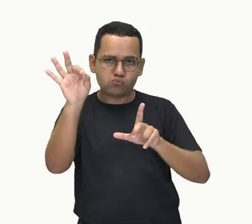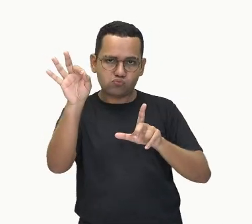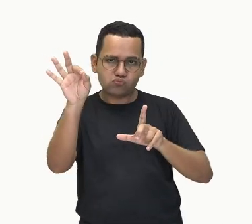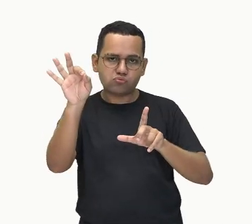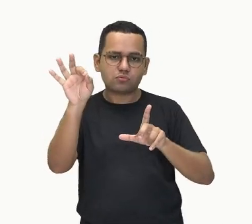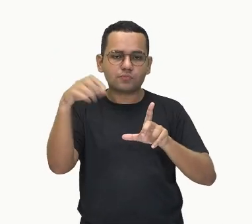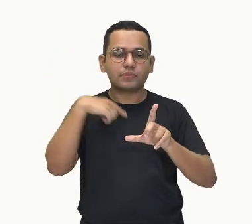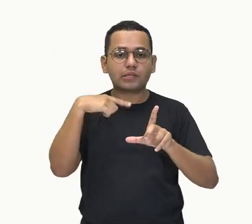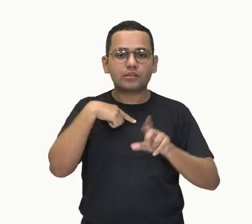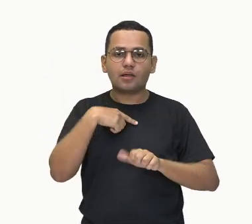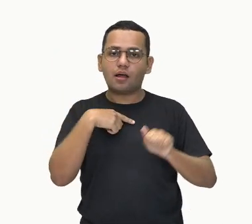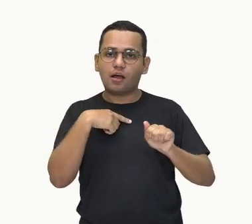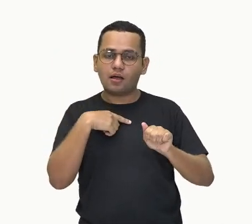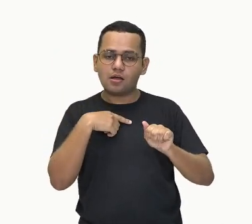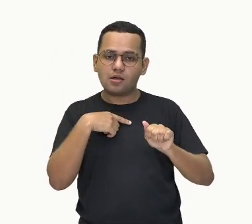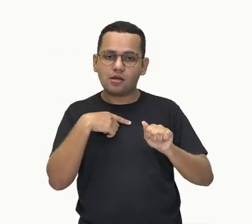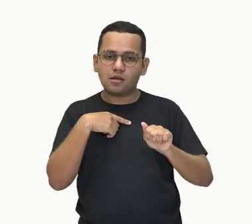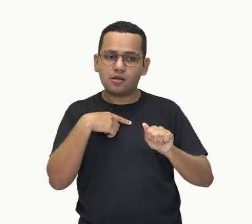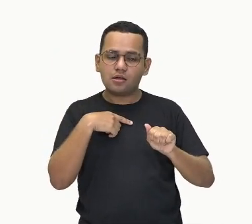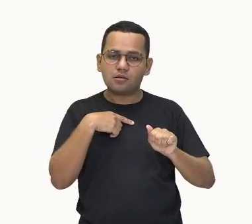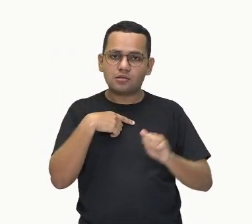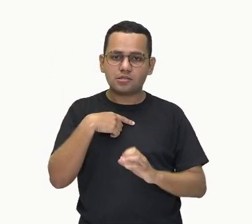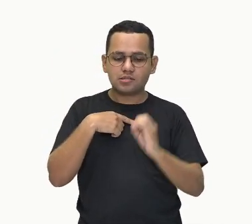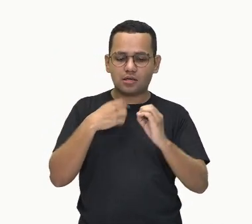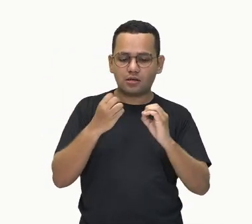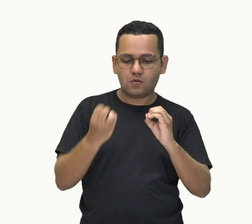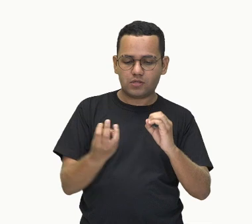A, que tem aí